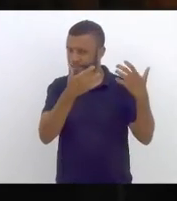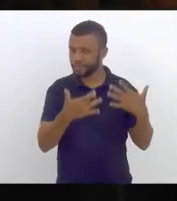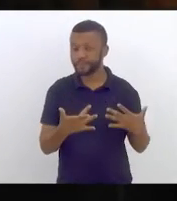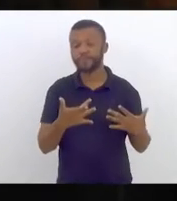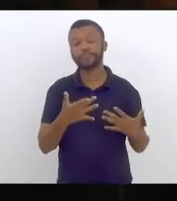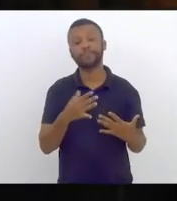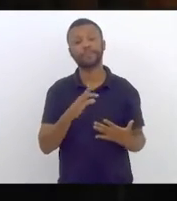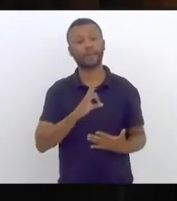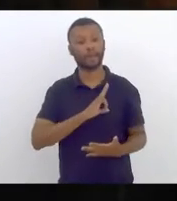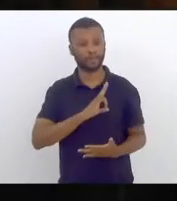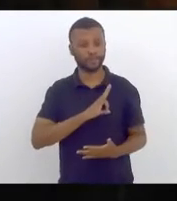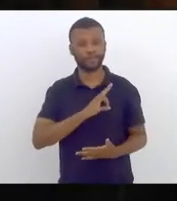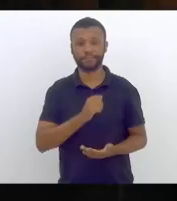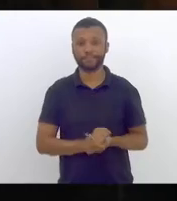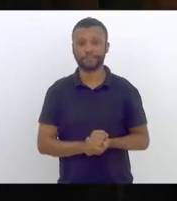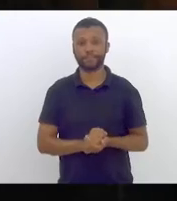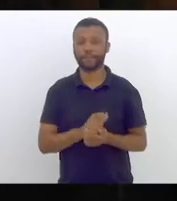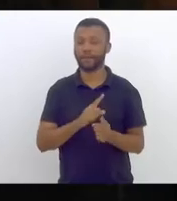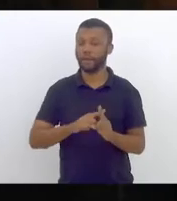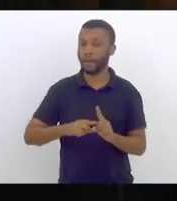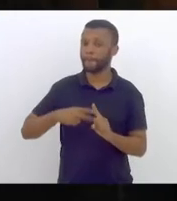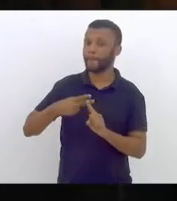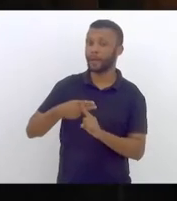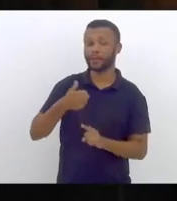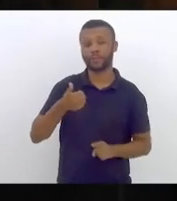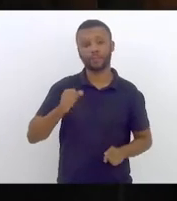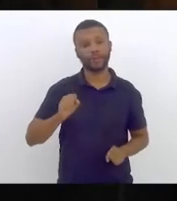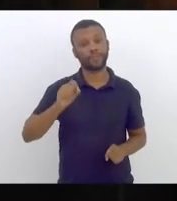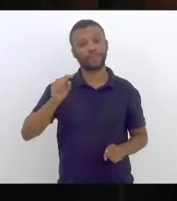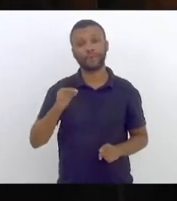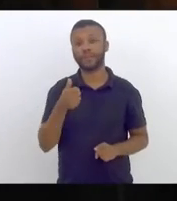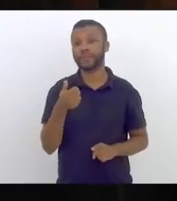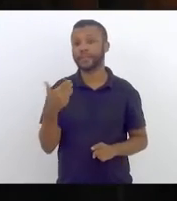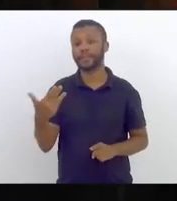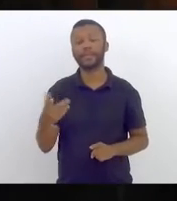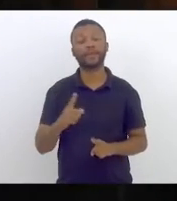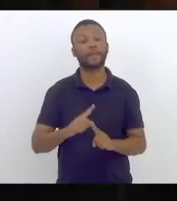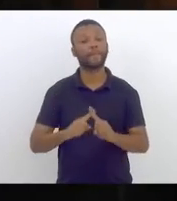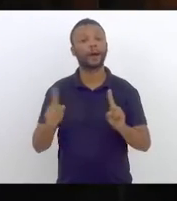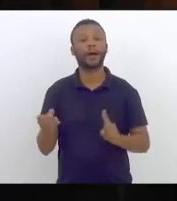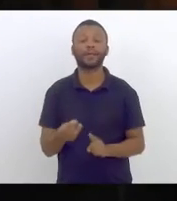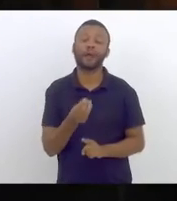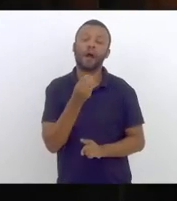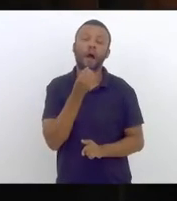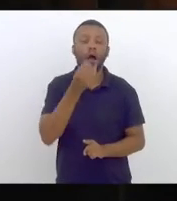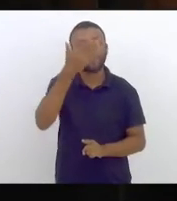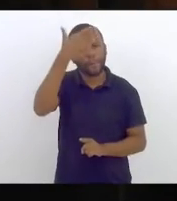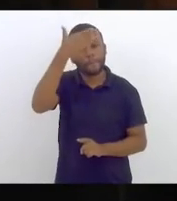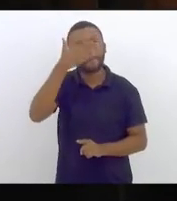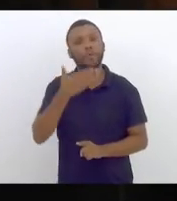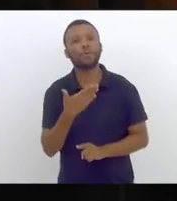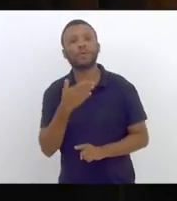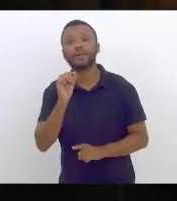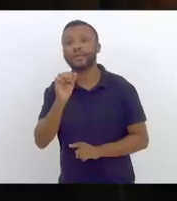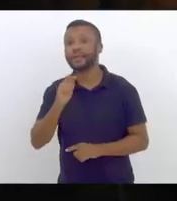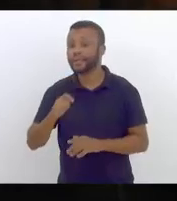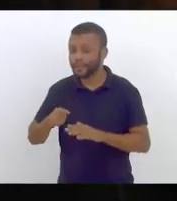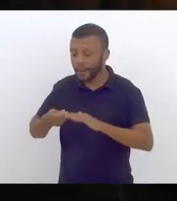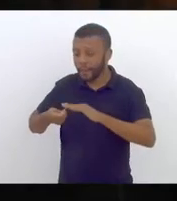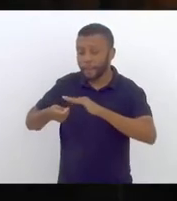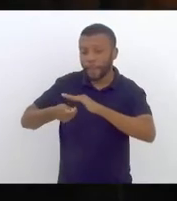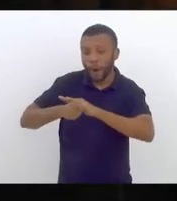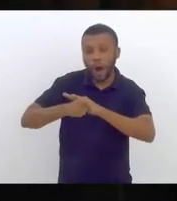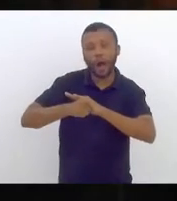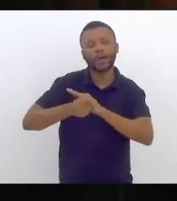Rocha, foi acrescido em 18,13%, mas é evidente que esse aporte maior